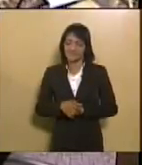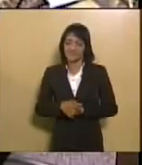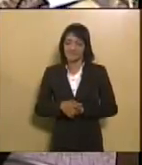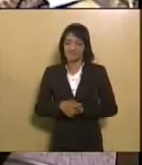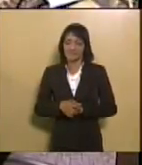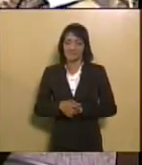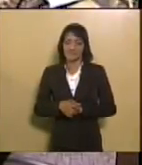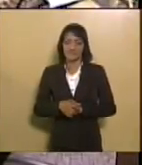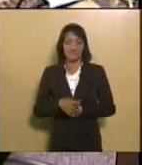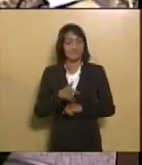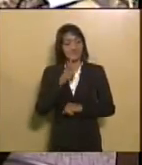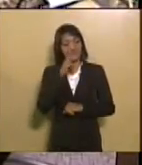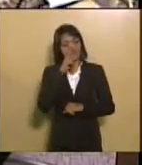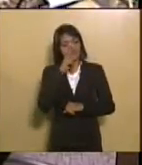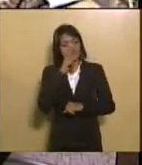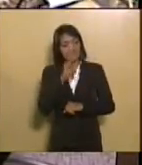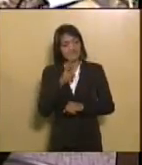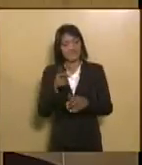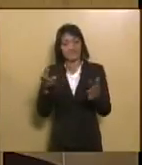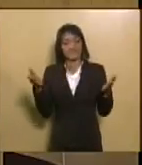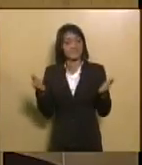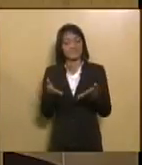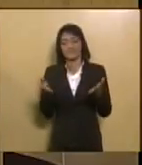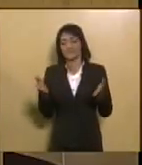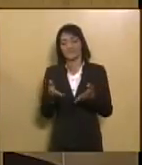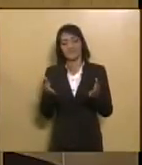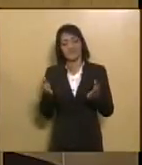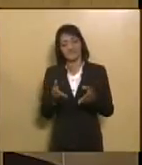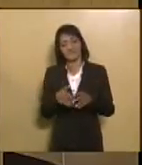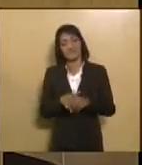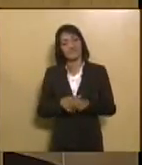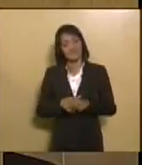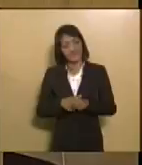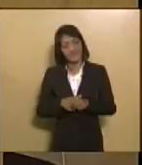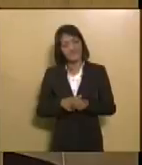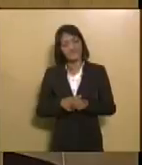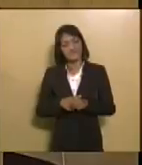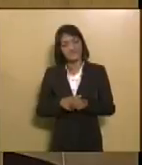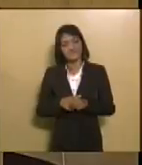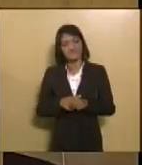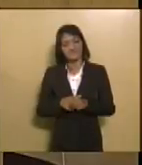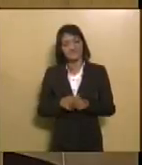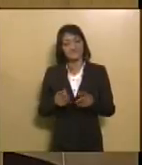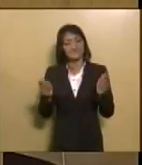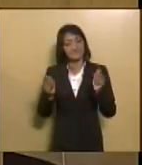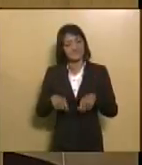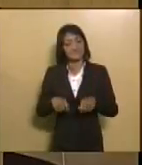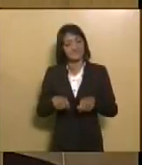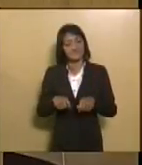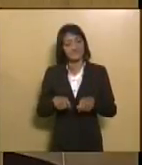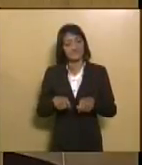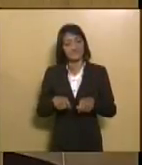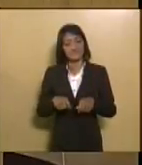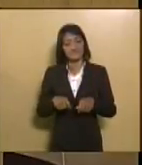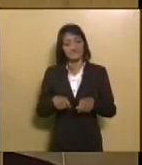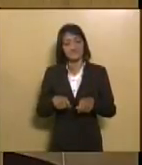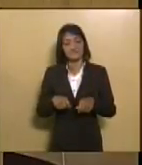grande visibilidade hoje e que é uma grande alternativa para o